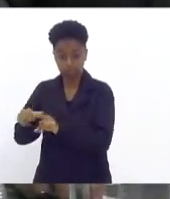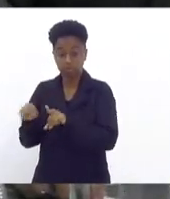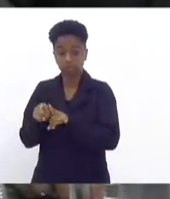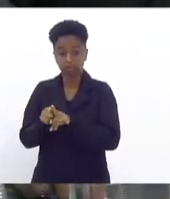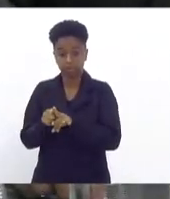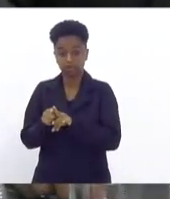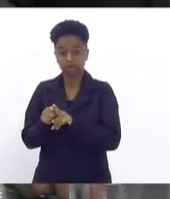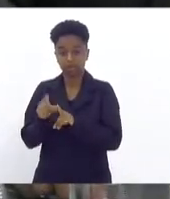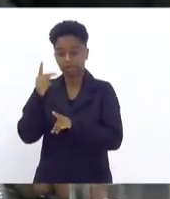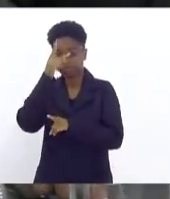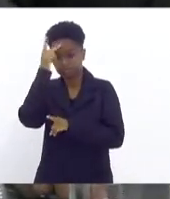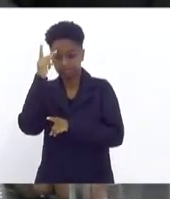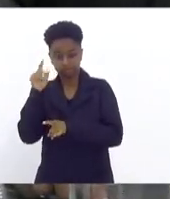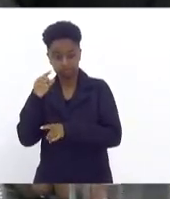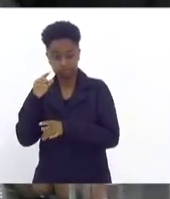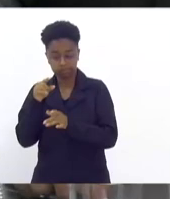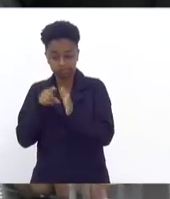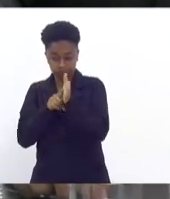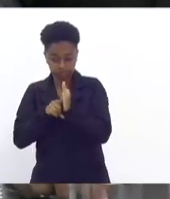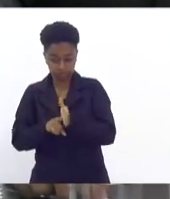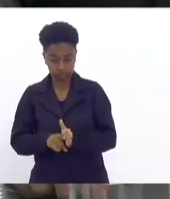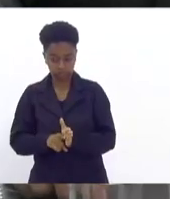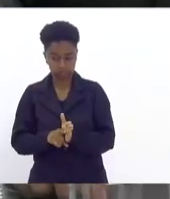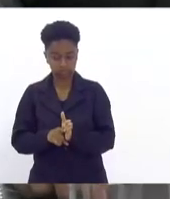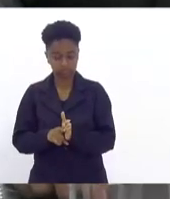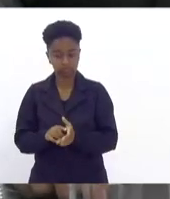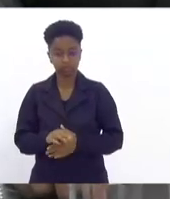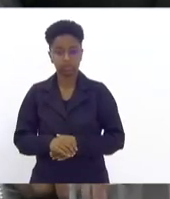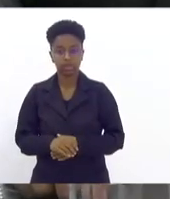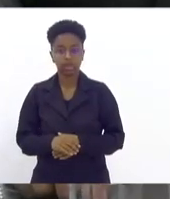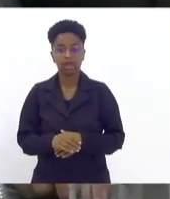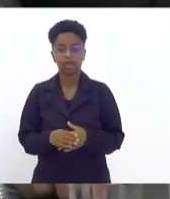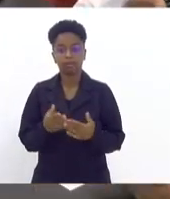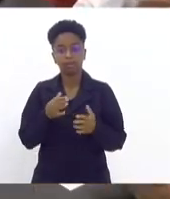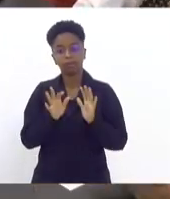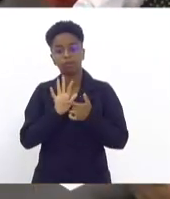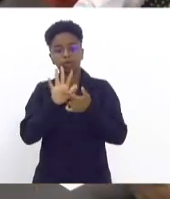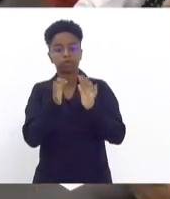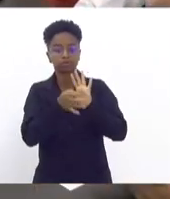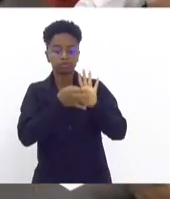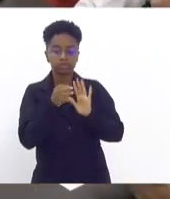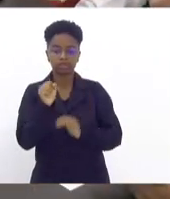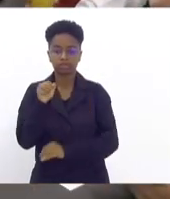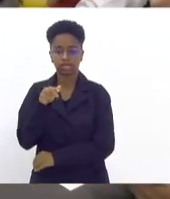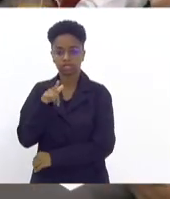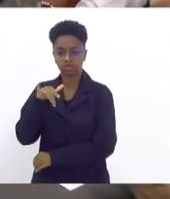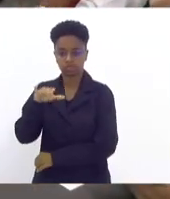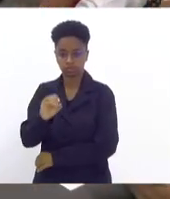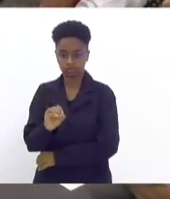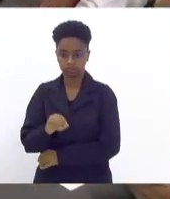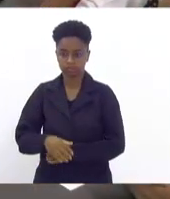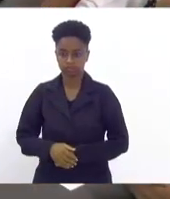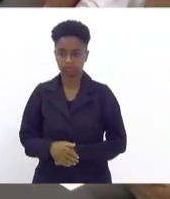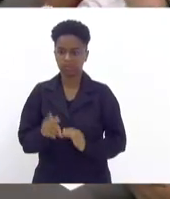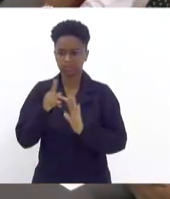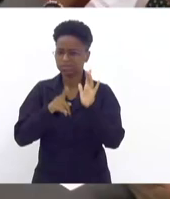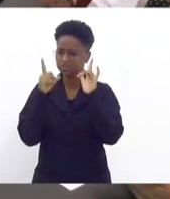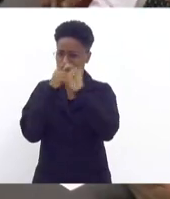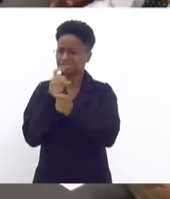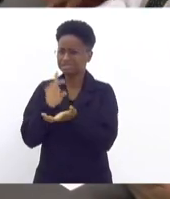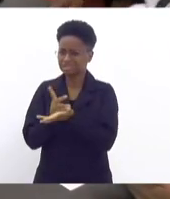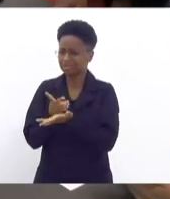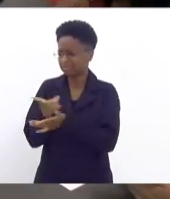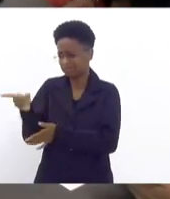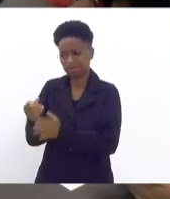autoridade fiscalizadora. Para aparecer, deputado Dr. Serginho. Presidente, estou corrigindo. Projetos complicados são sempre de relatoria de Vossa